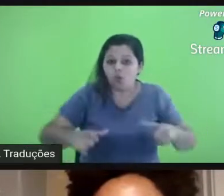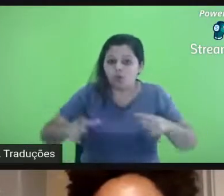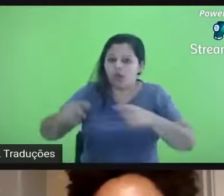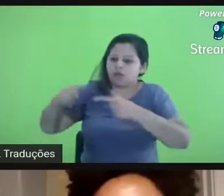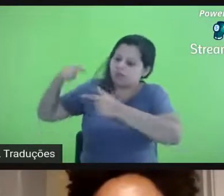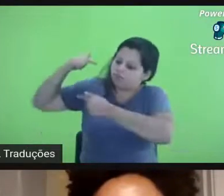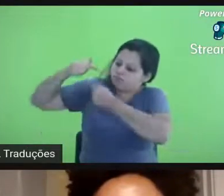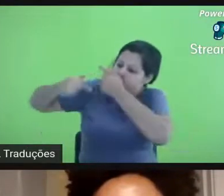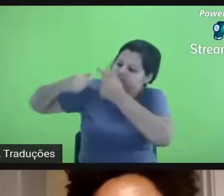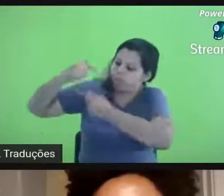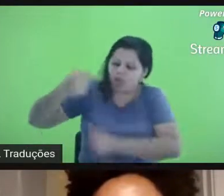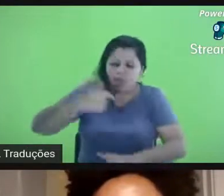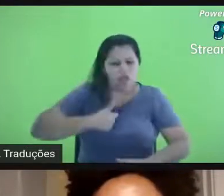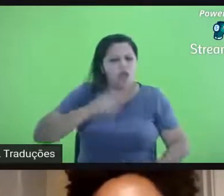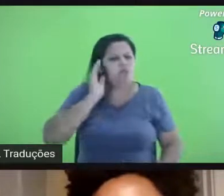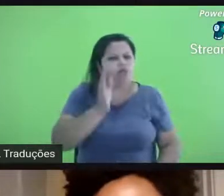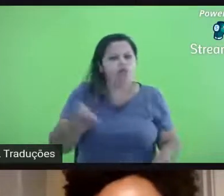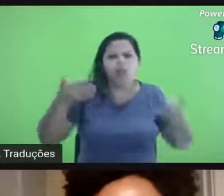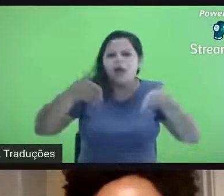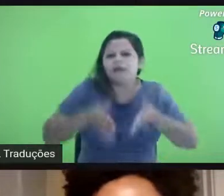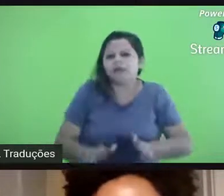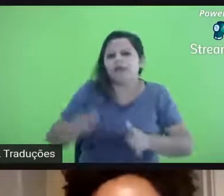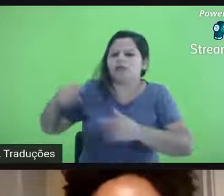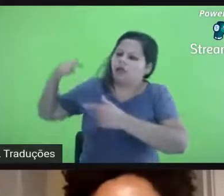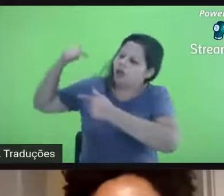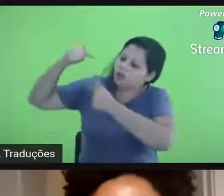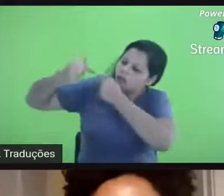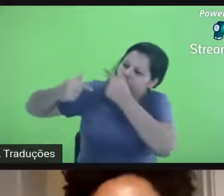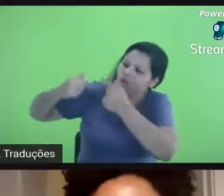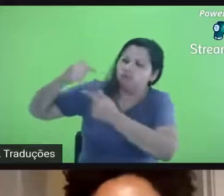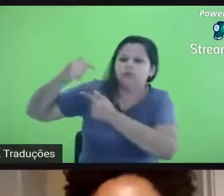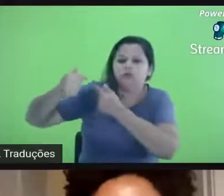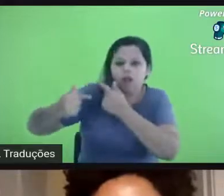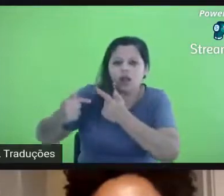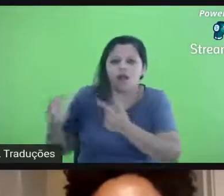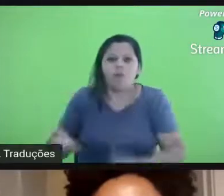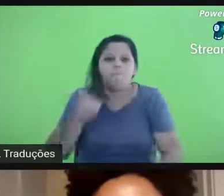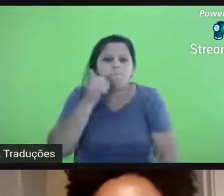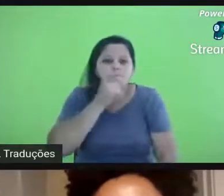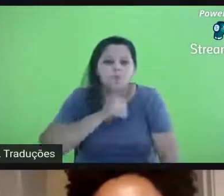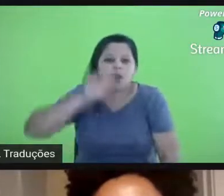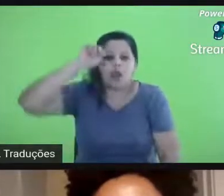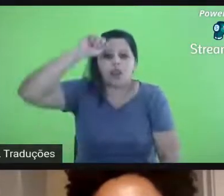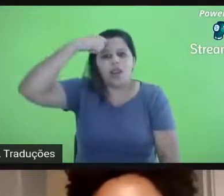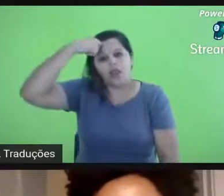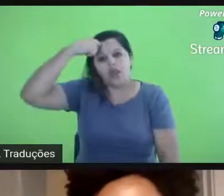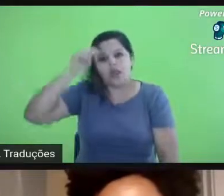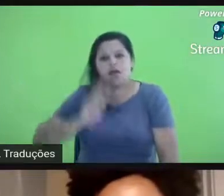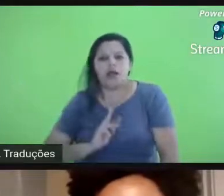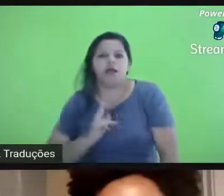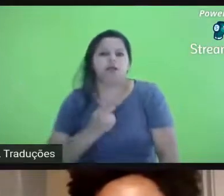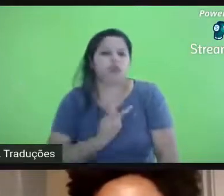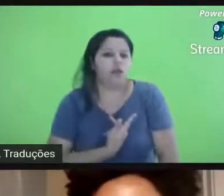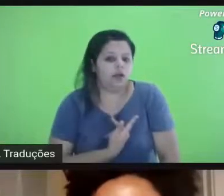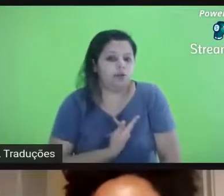nasci ancestral, né? De uma mulher negra trans, né? E o quanto é importante a